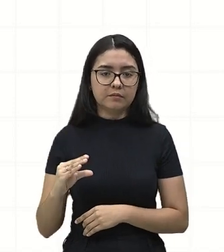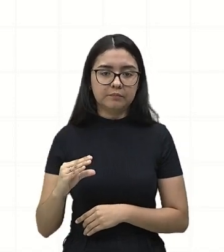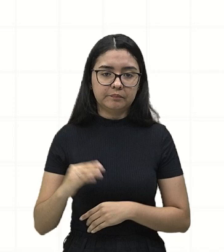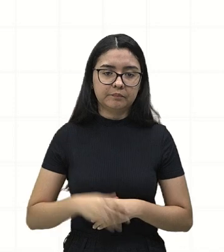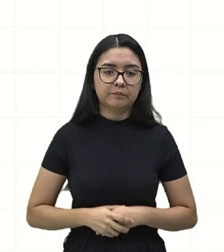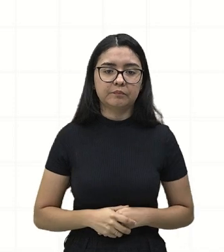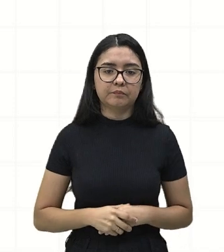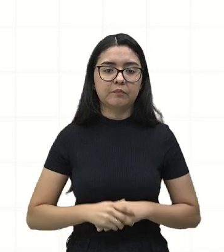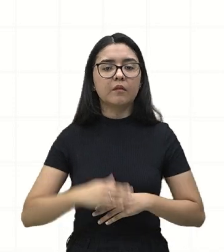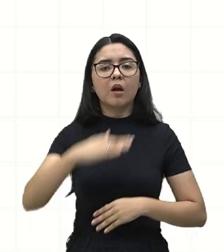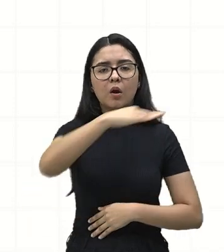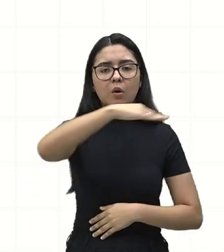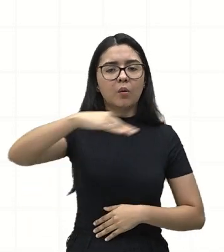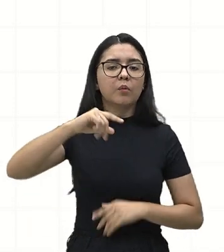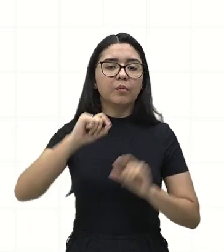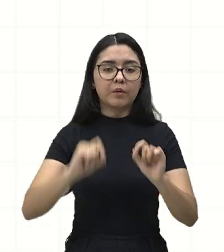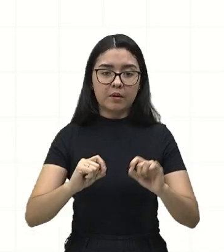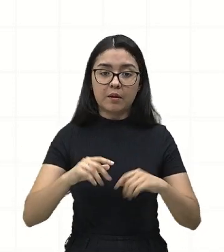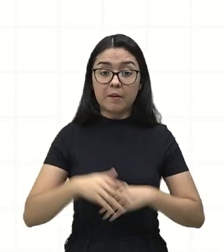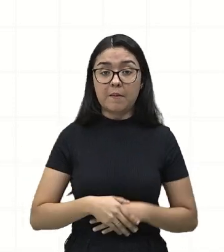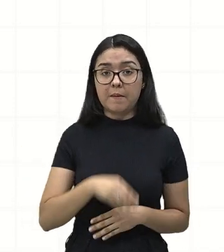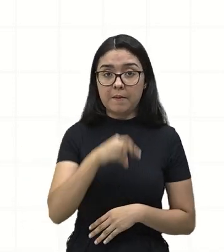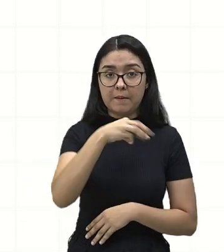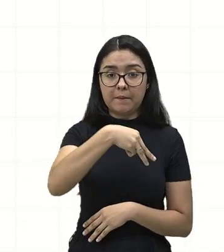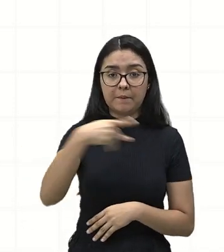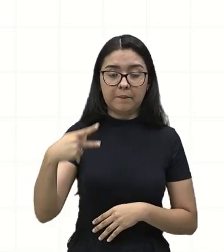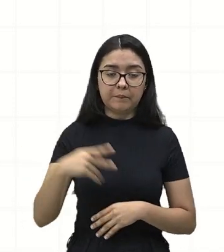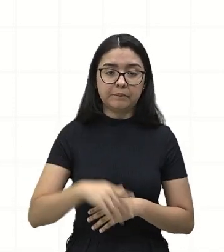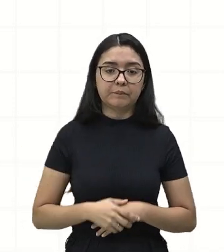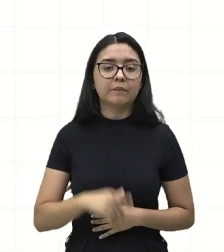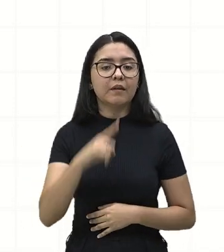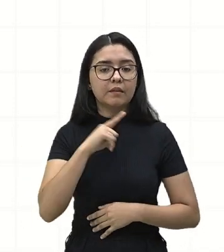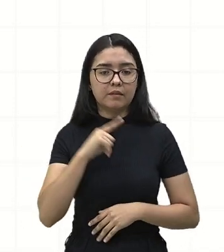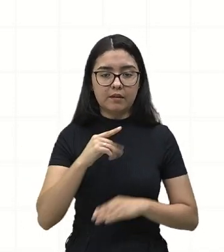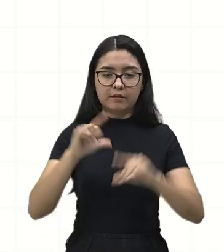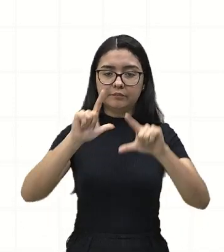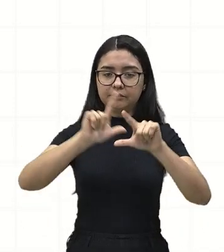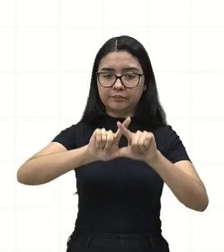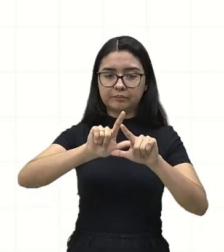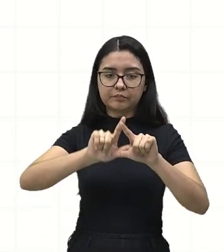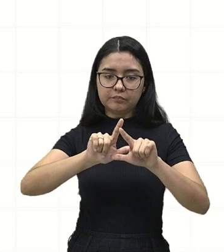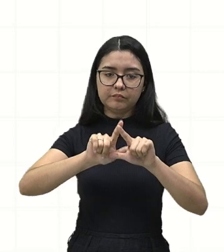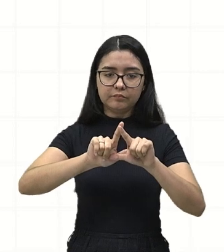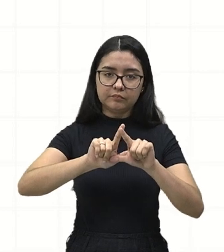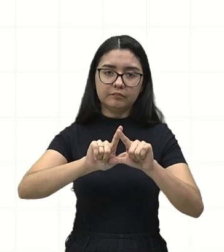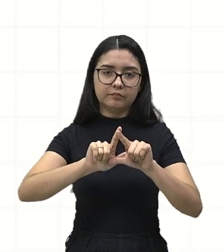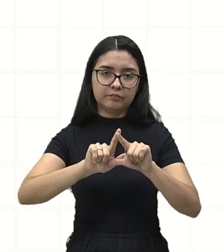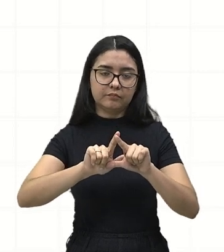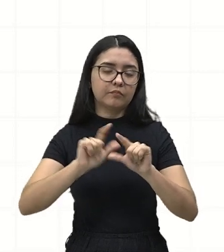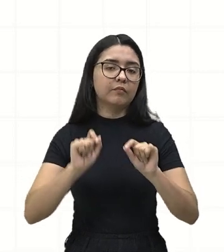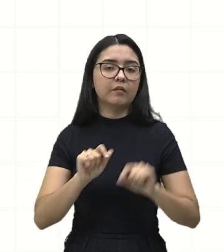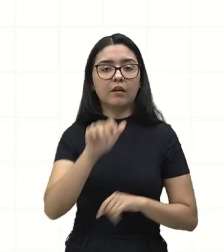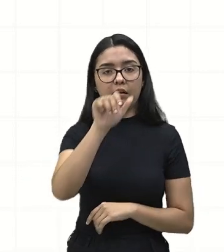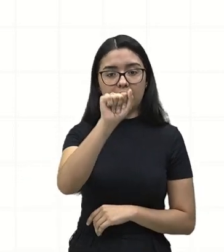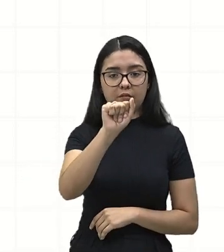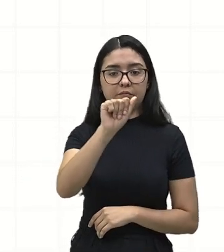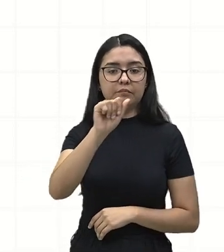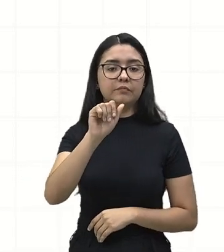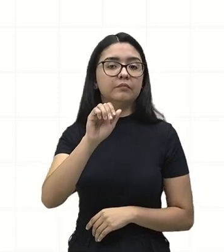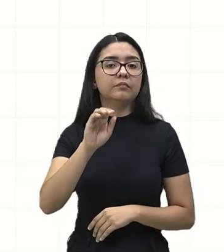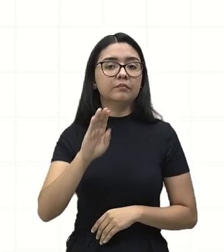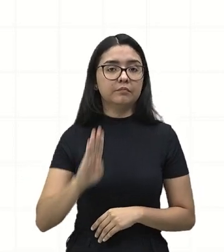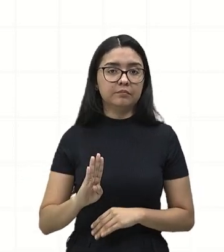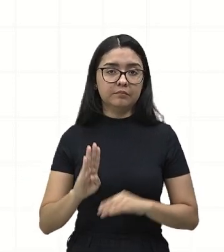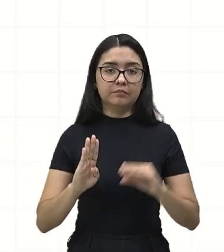observe comigo. Eu tenho aqui o meu triângulo ABC, e aí eu tracei essa reta em azul, formando esses